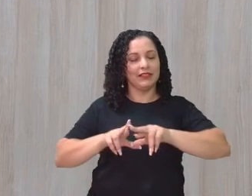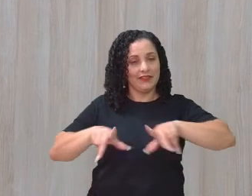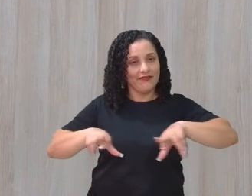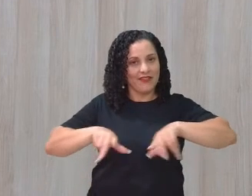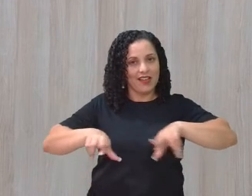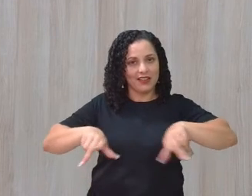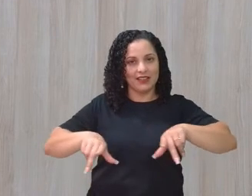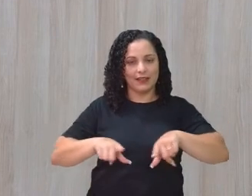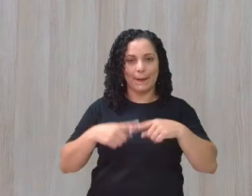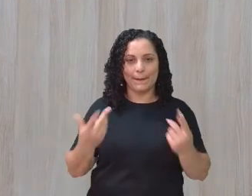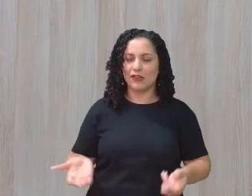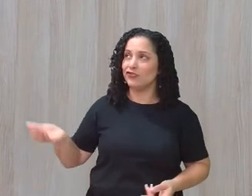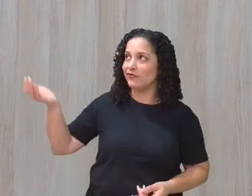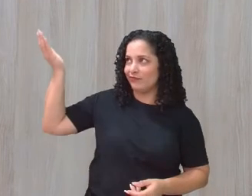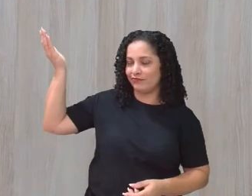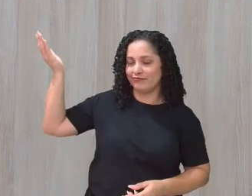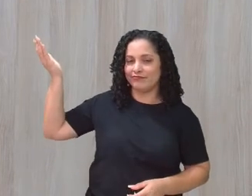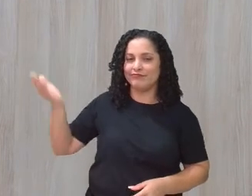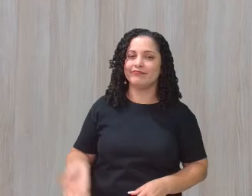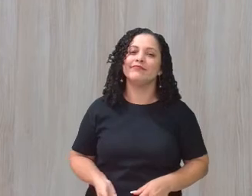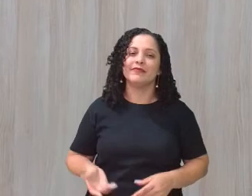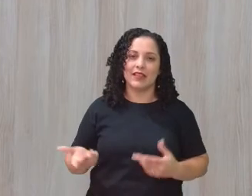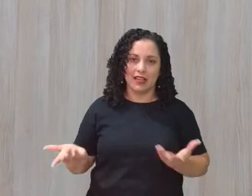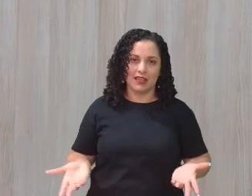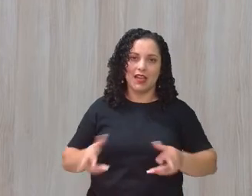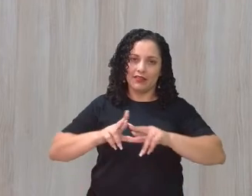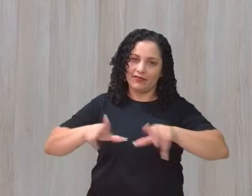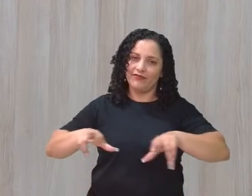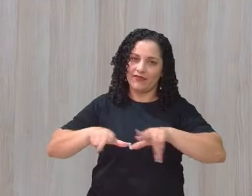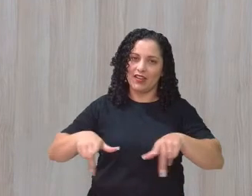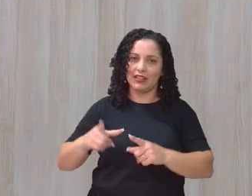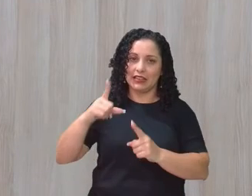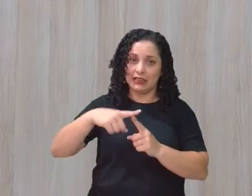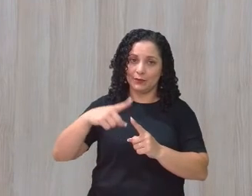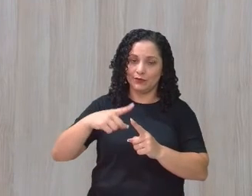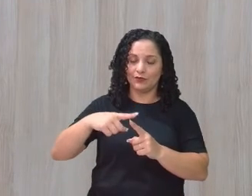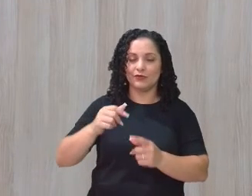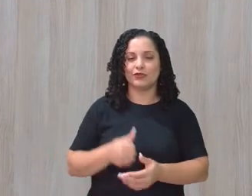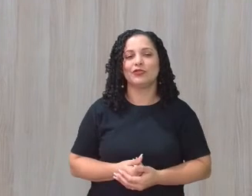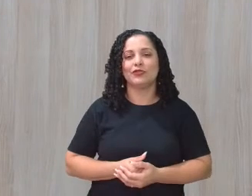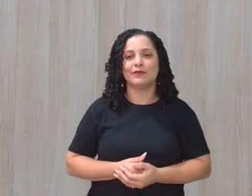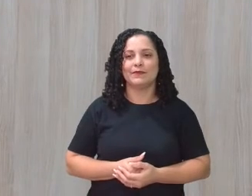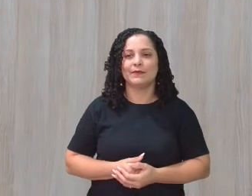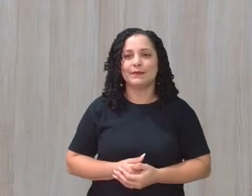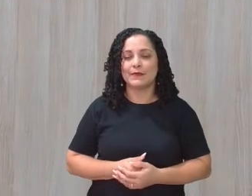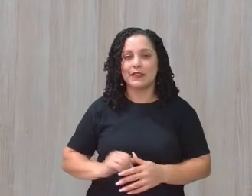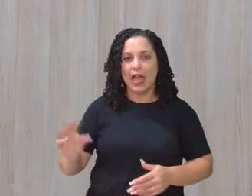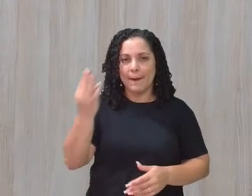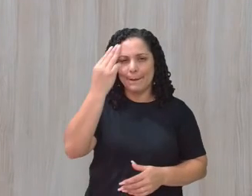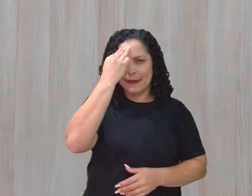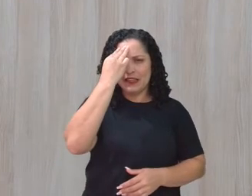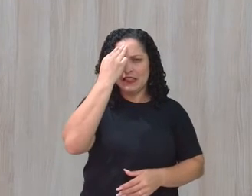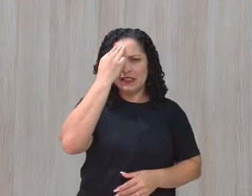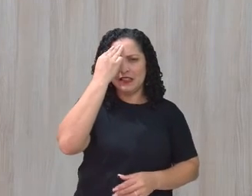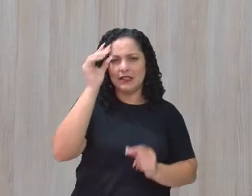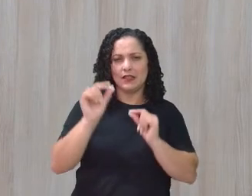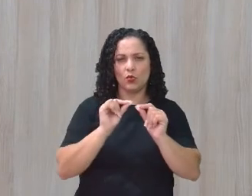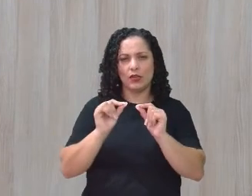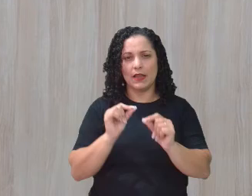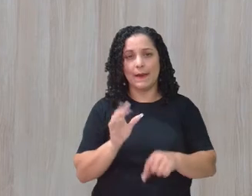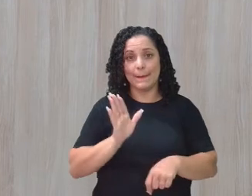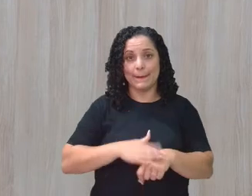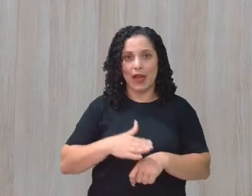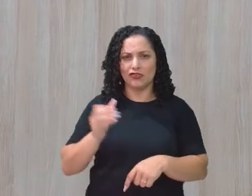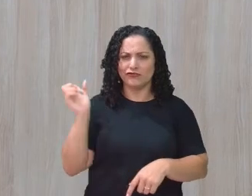o conflito se resolve. Quando não, a gente tem esse tipo de personagem, cuja mentalidade é aquela bem mais